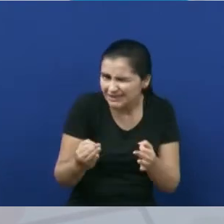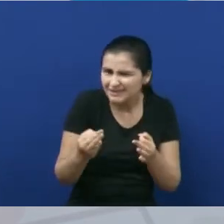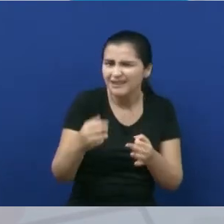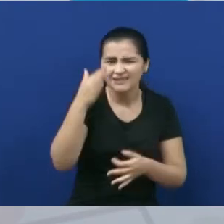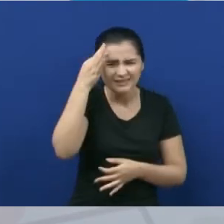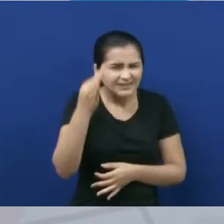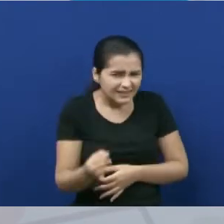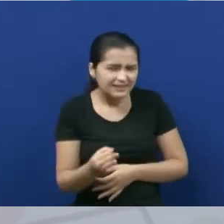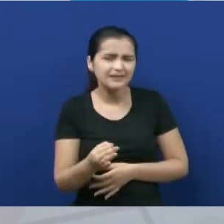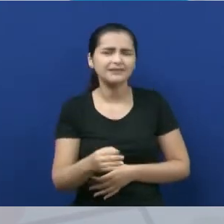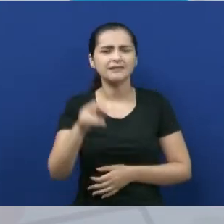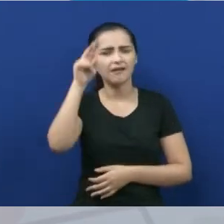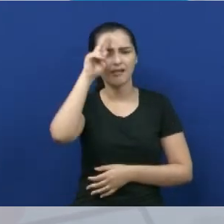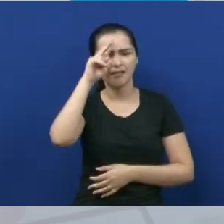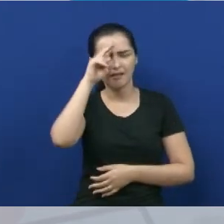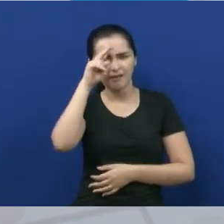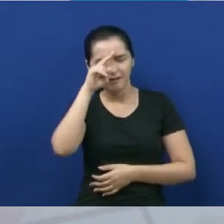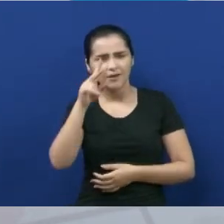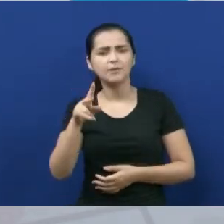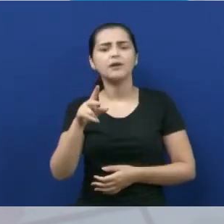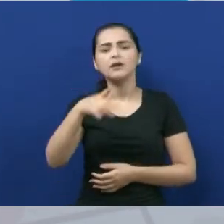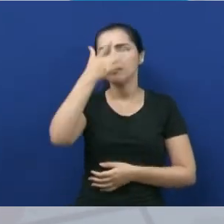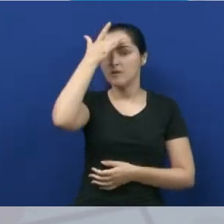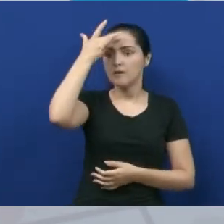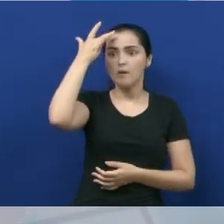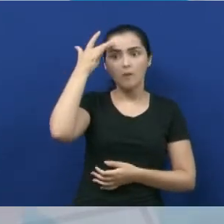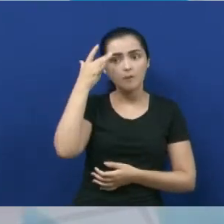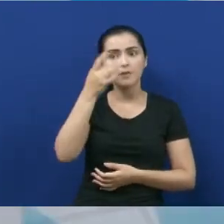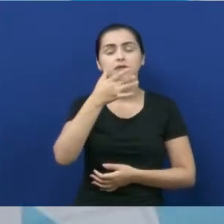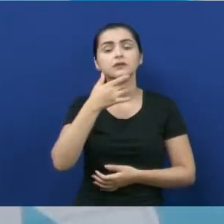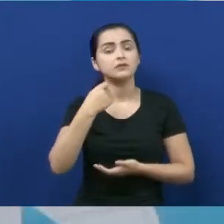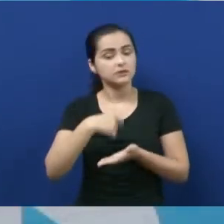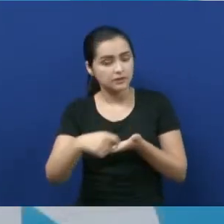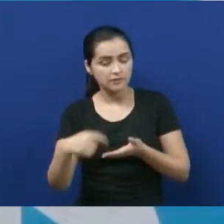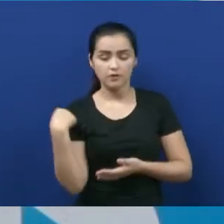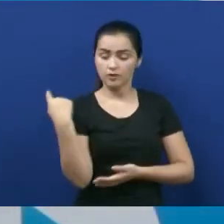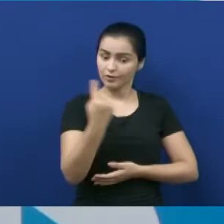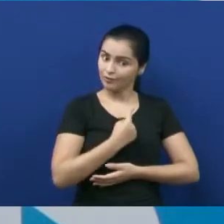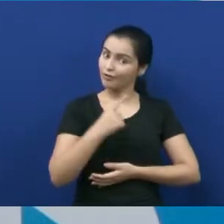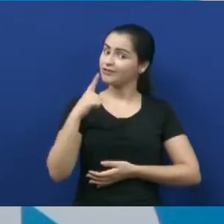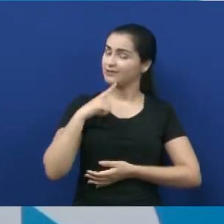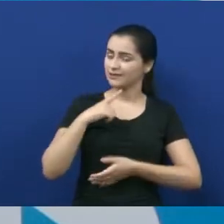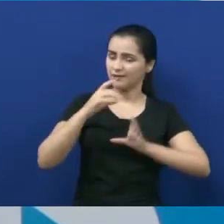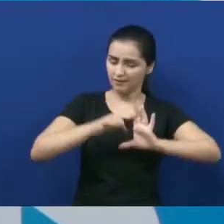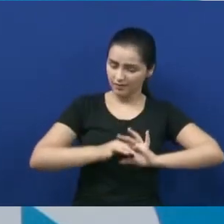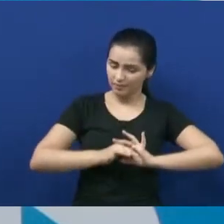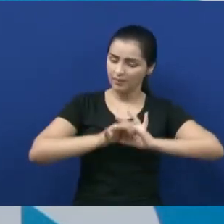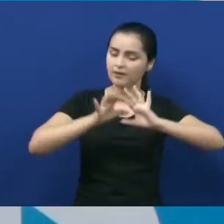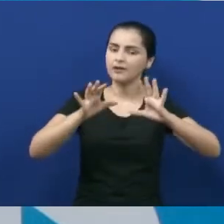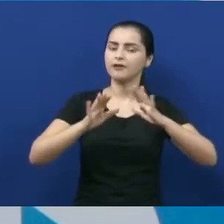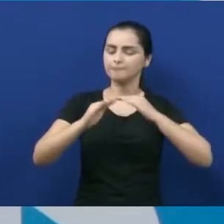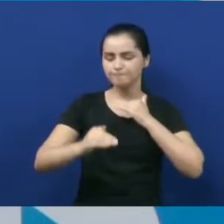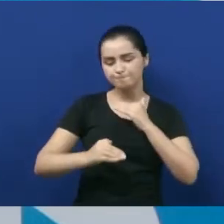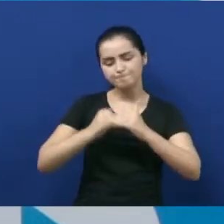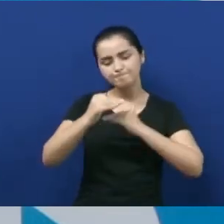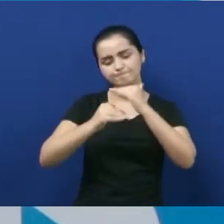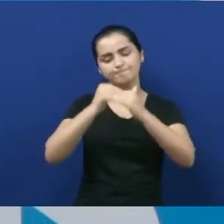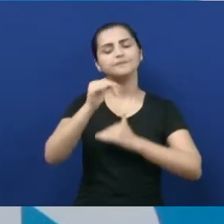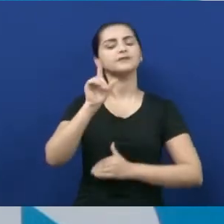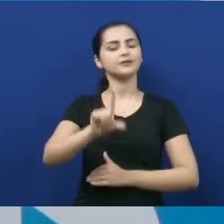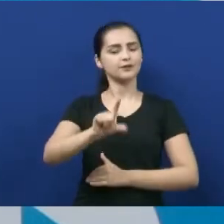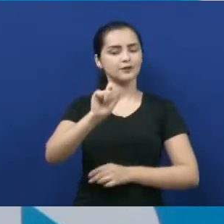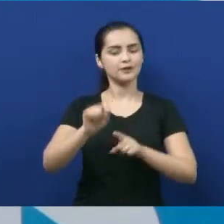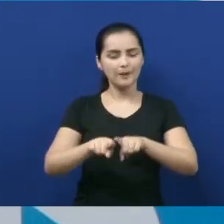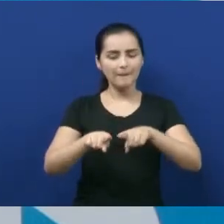lembro que o saco falou que nós temos liberdade de nos construir porém nós temos uma responsabilidade